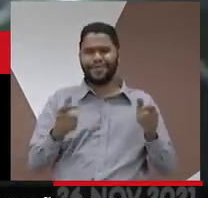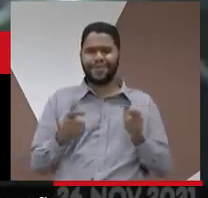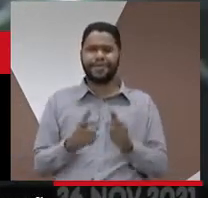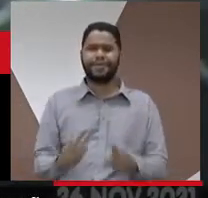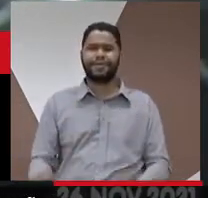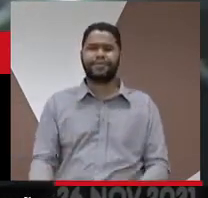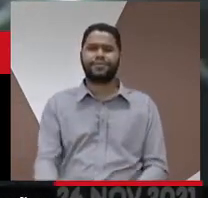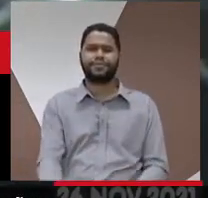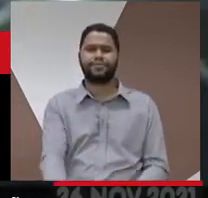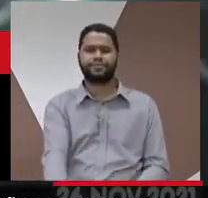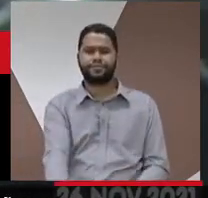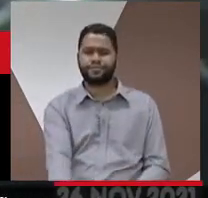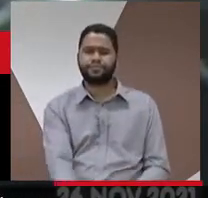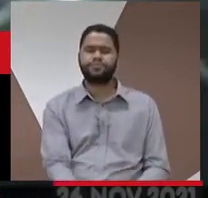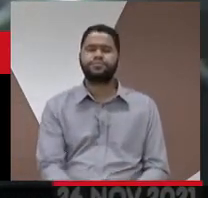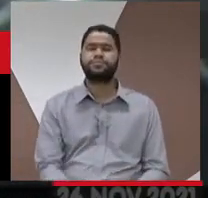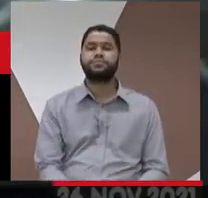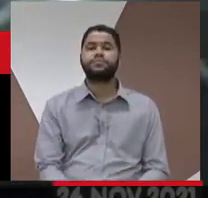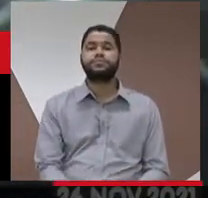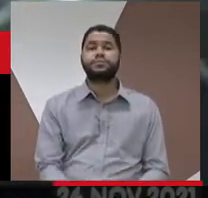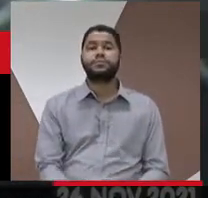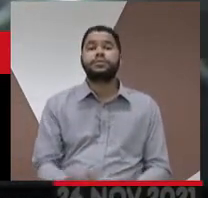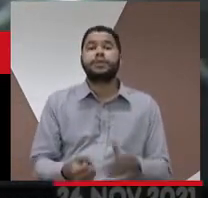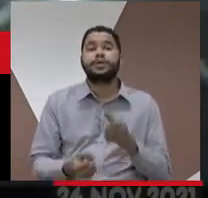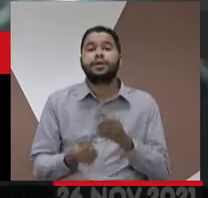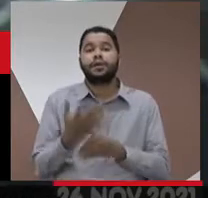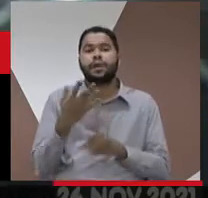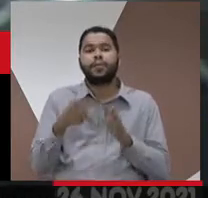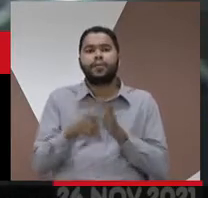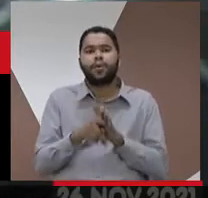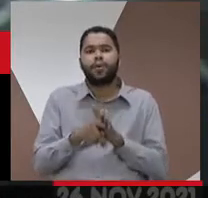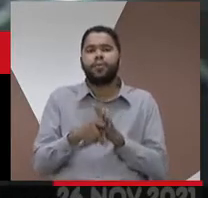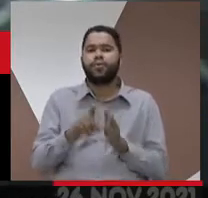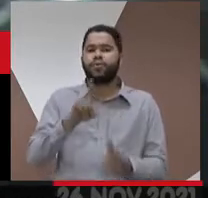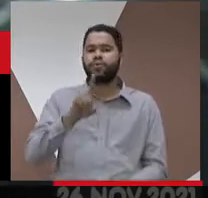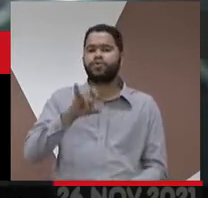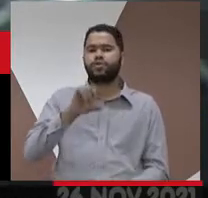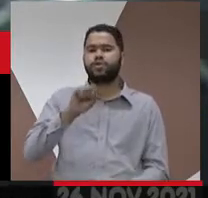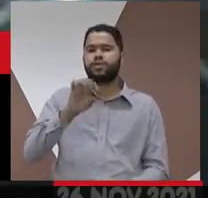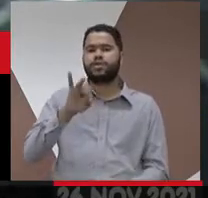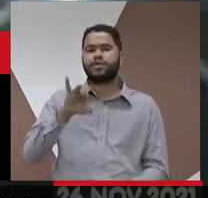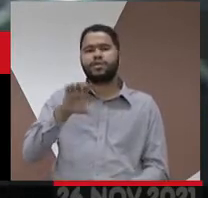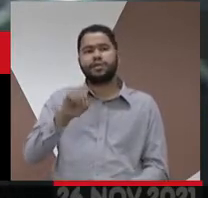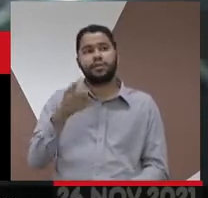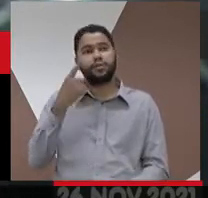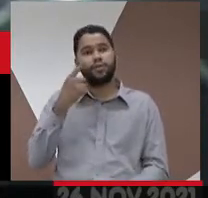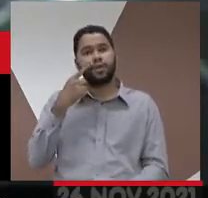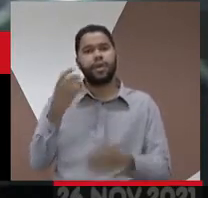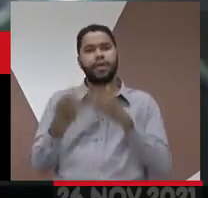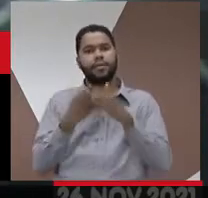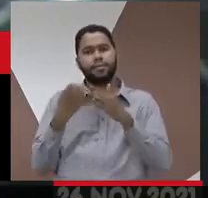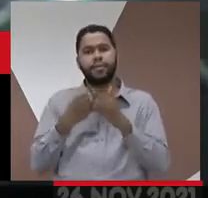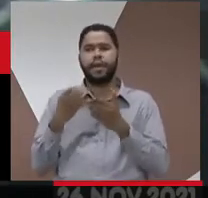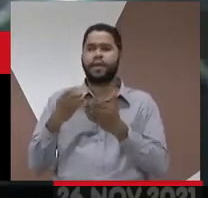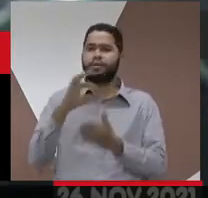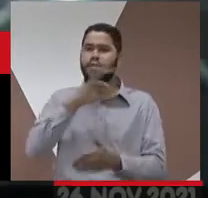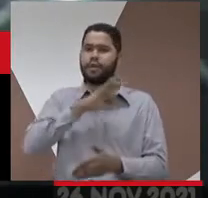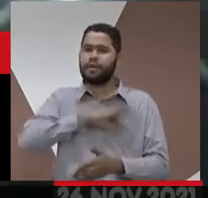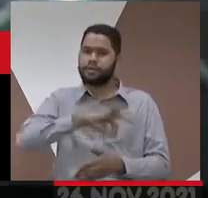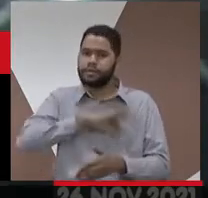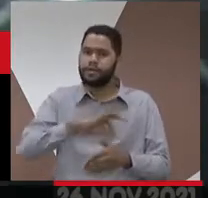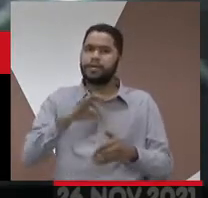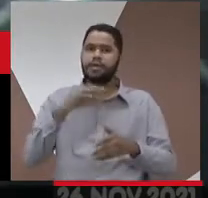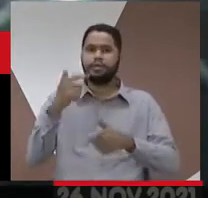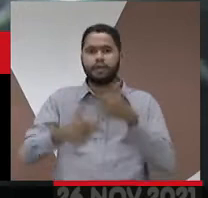quer criar, igual Brumadinho quer criar, um distrito industrial. Nós queremos atrair empresa, renda, emprego, mas, se não